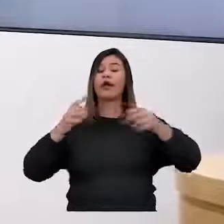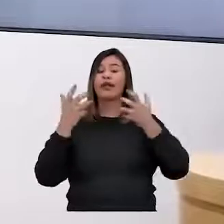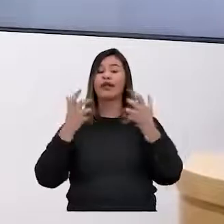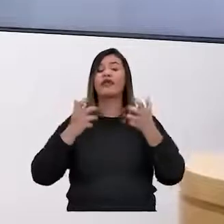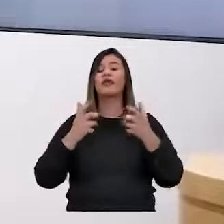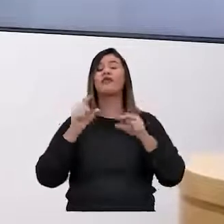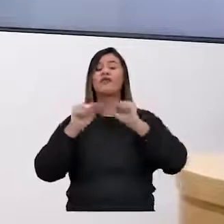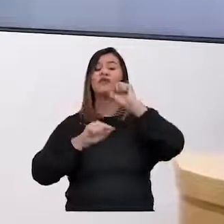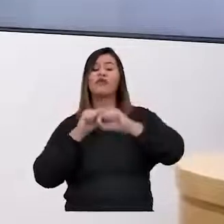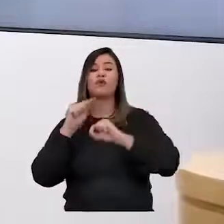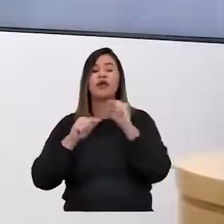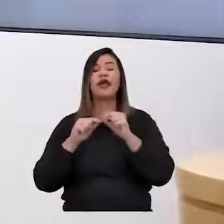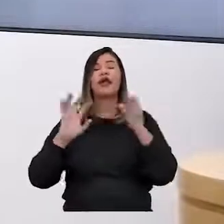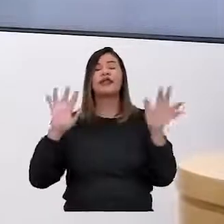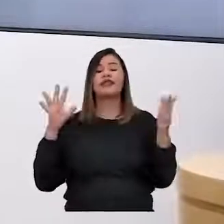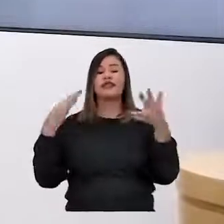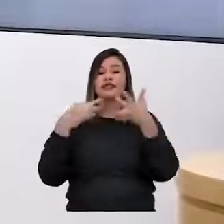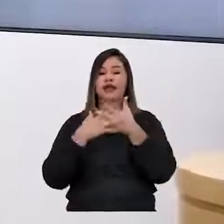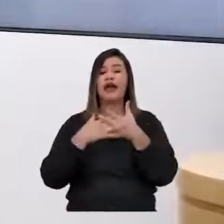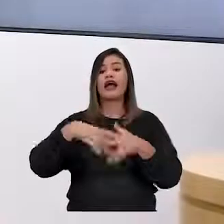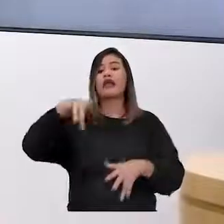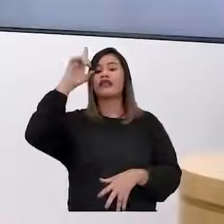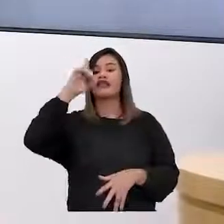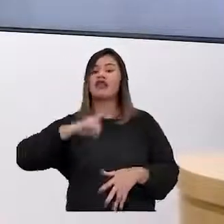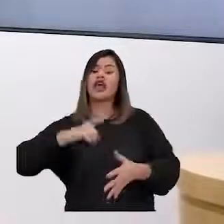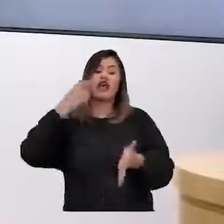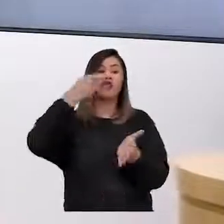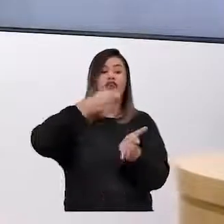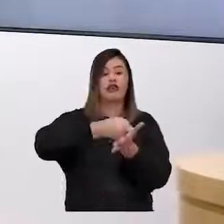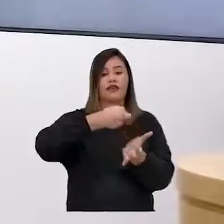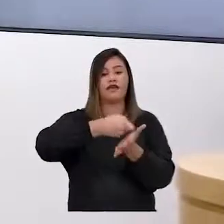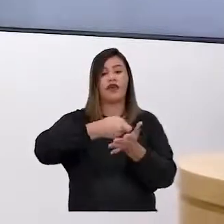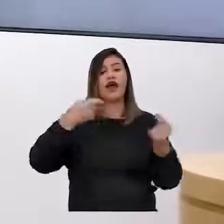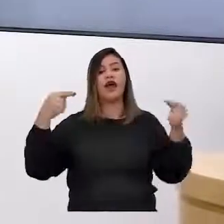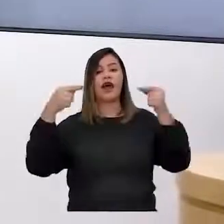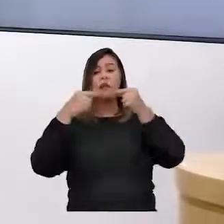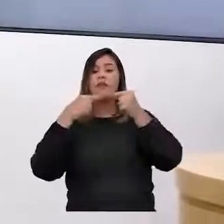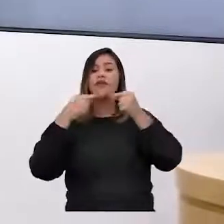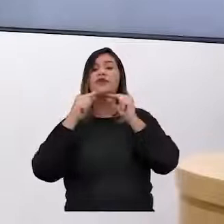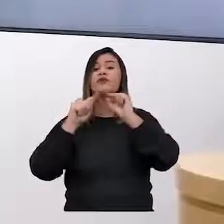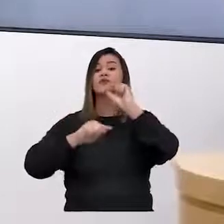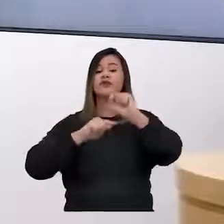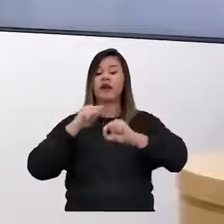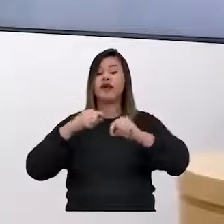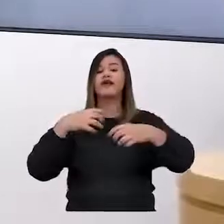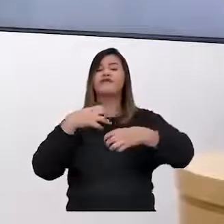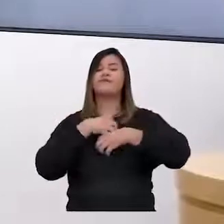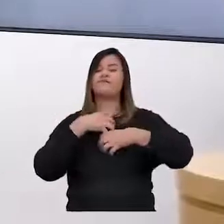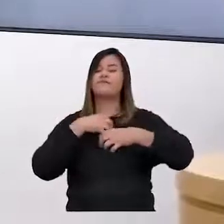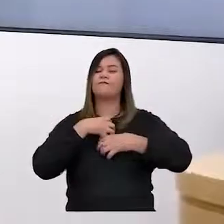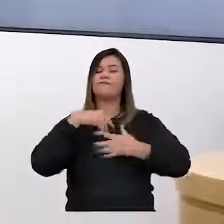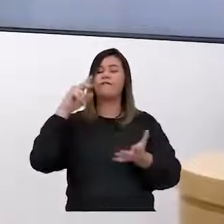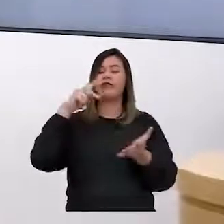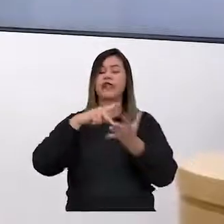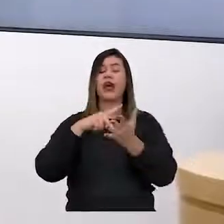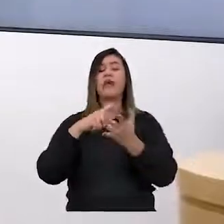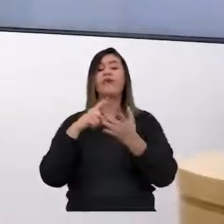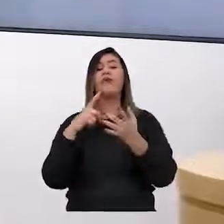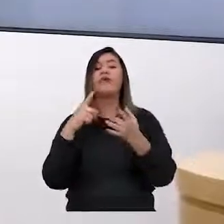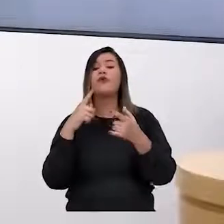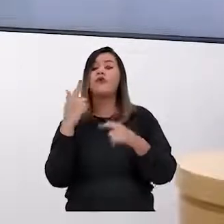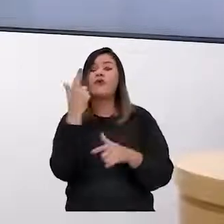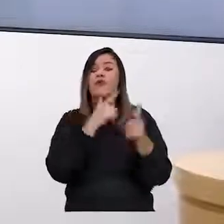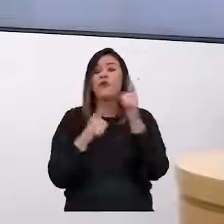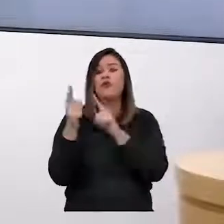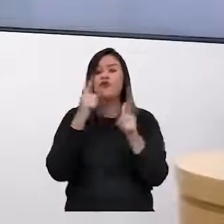quê? A cidadania, os direitos e os deveres só fazem sentido porque eles foram conquistados, eles não foram